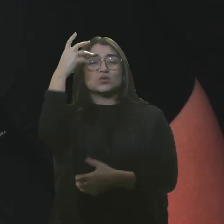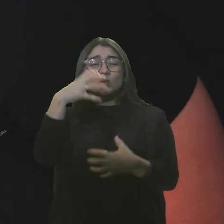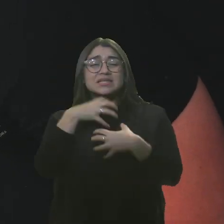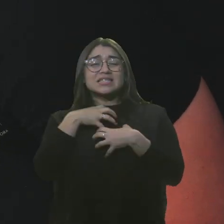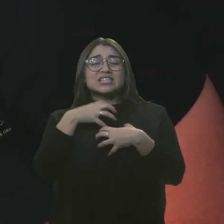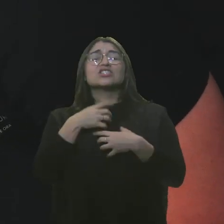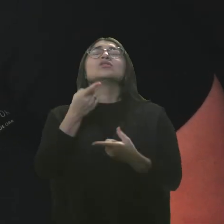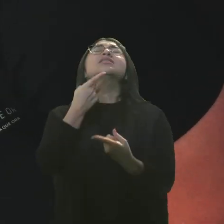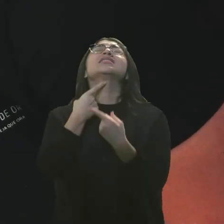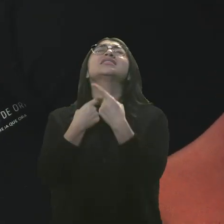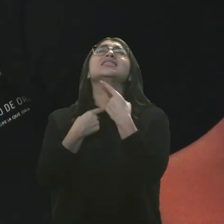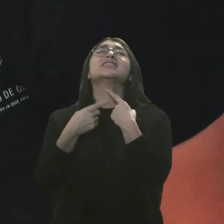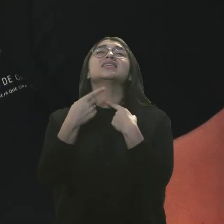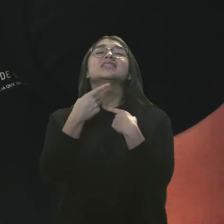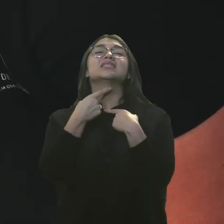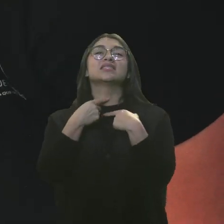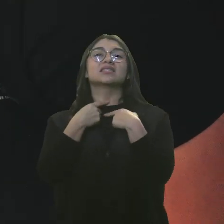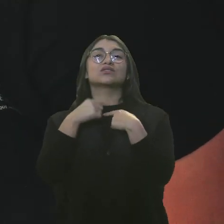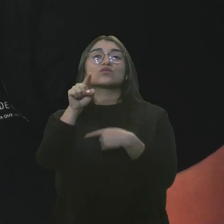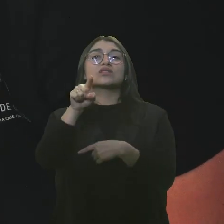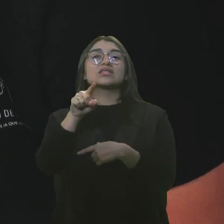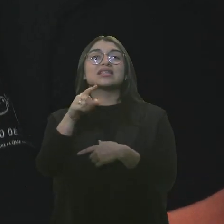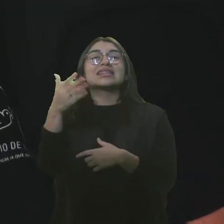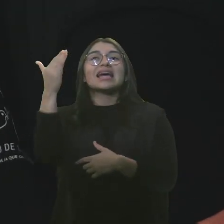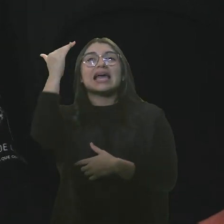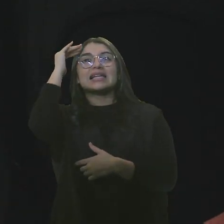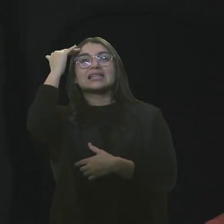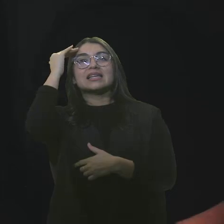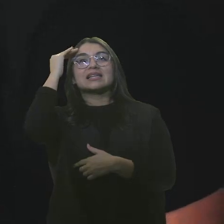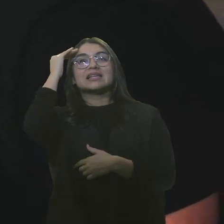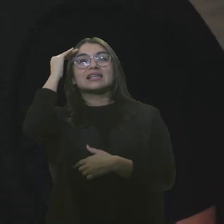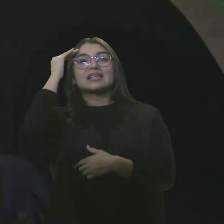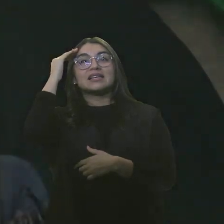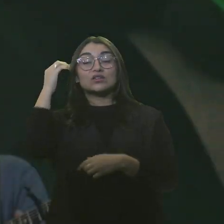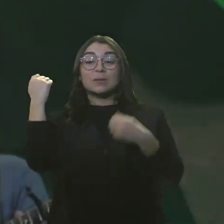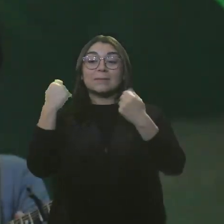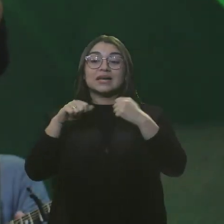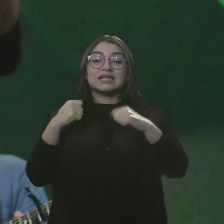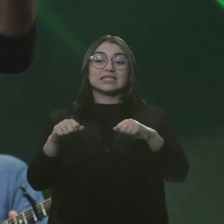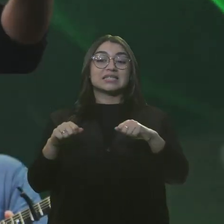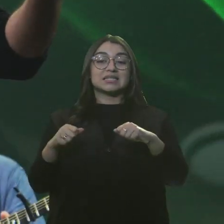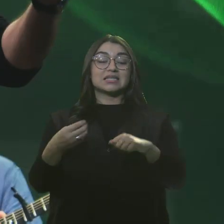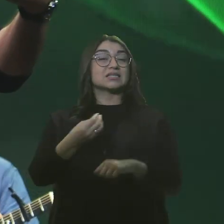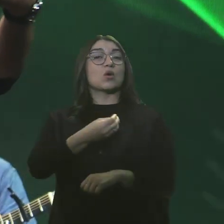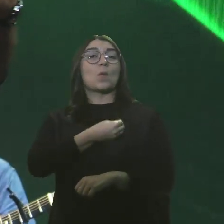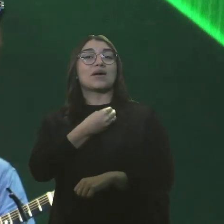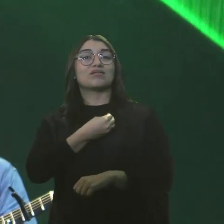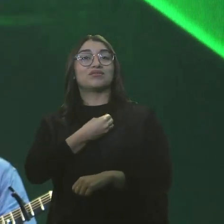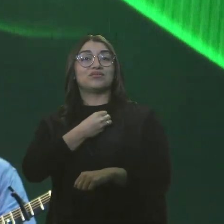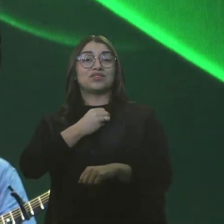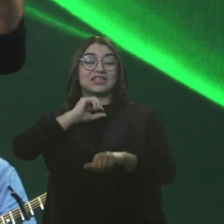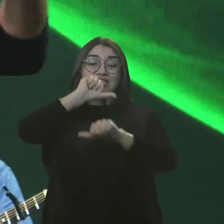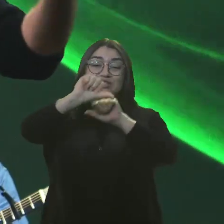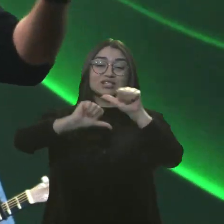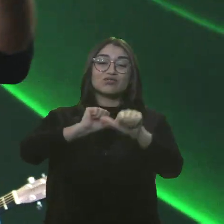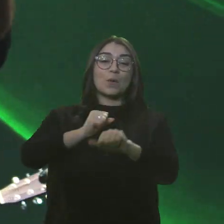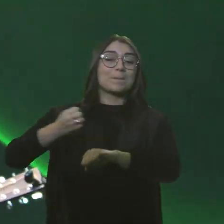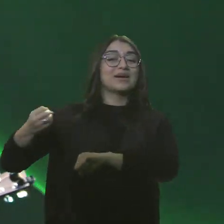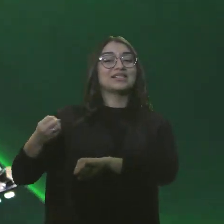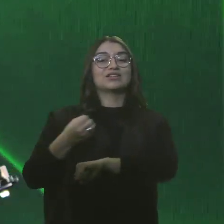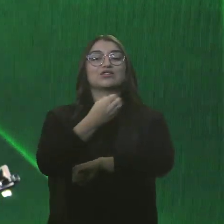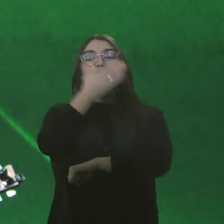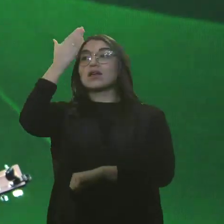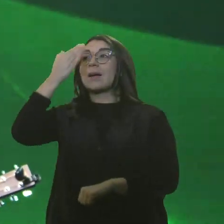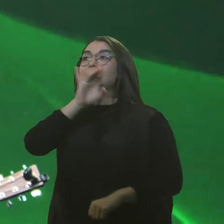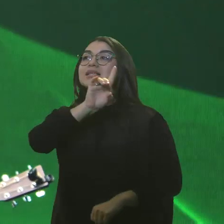essa vontade, você está entendendo que, cara, você precisa viver coisas novas, você quer conhecer mais de Deus. Se tem alguém